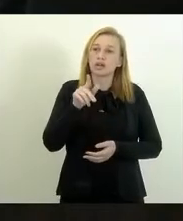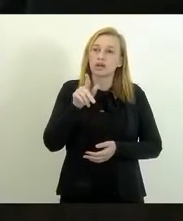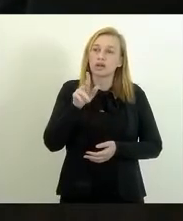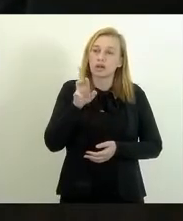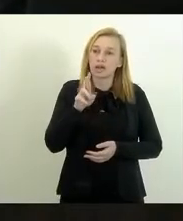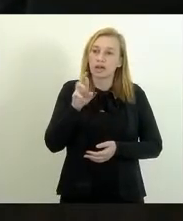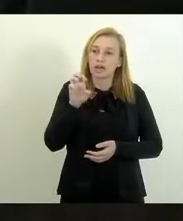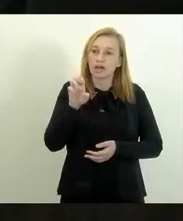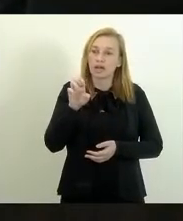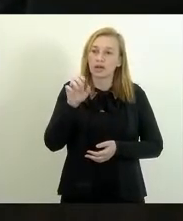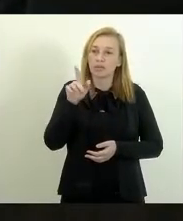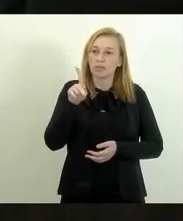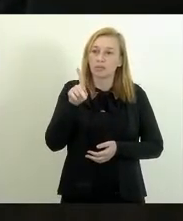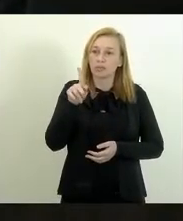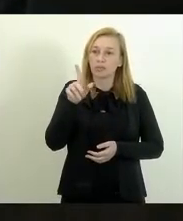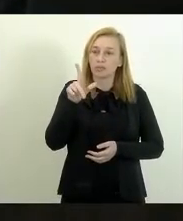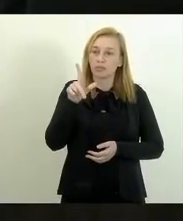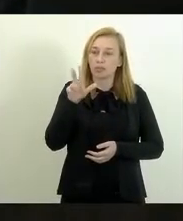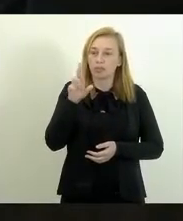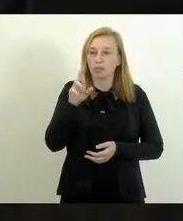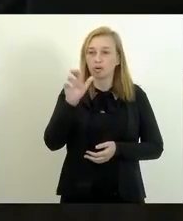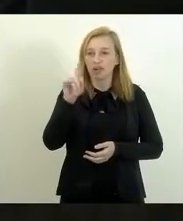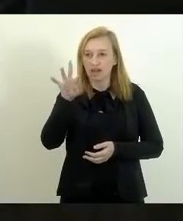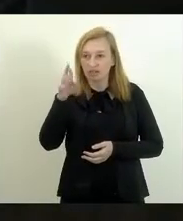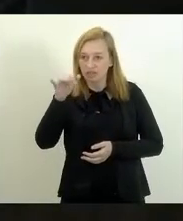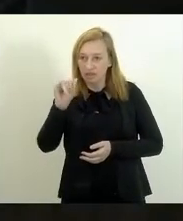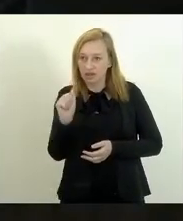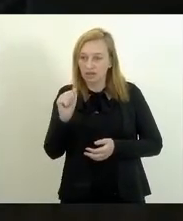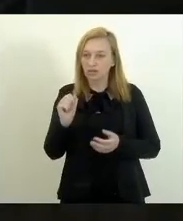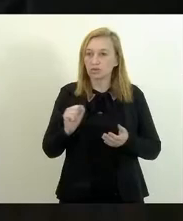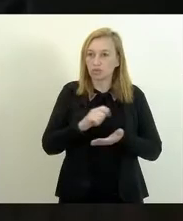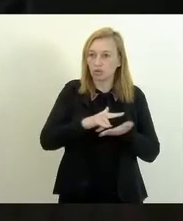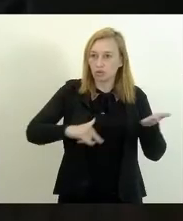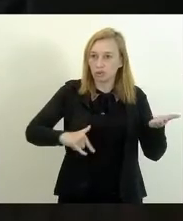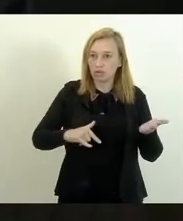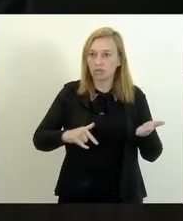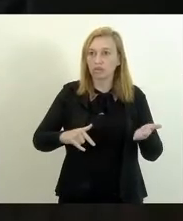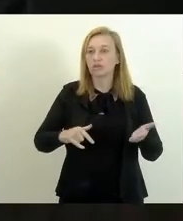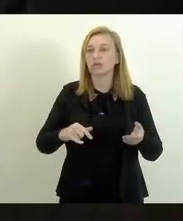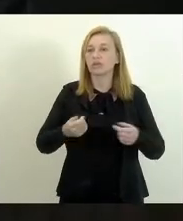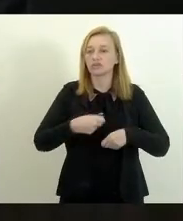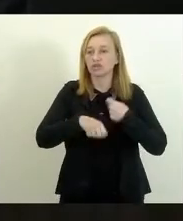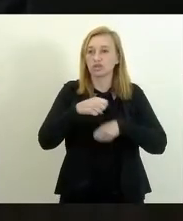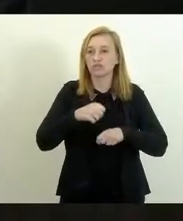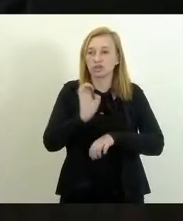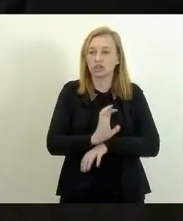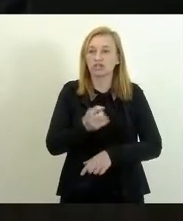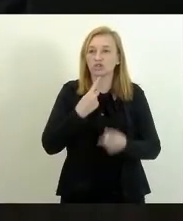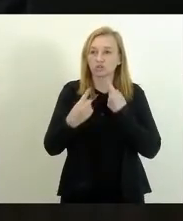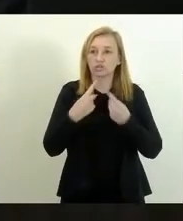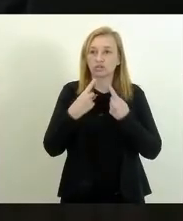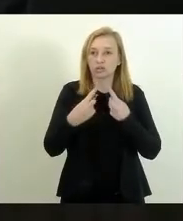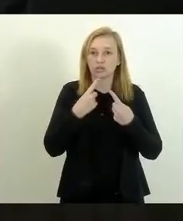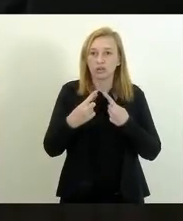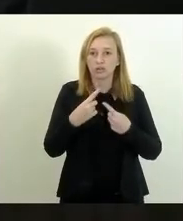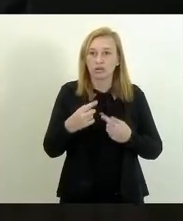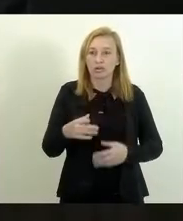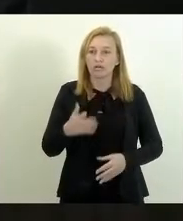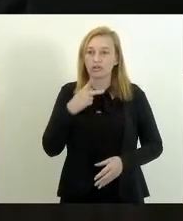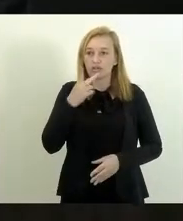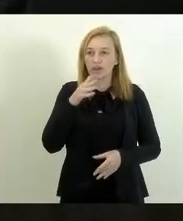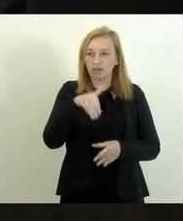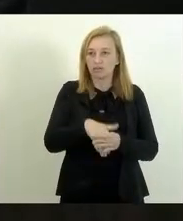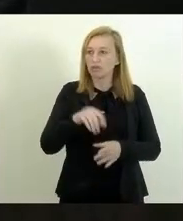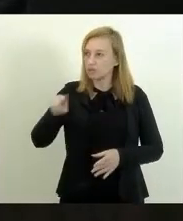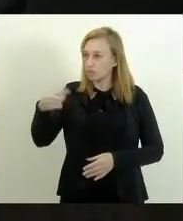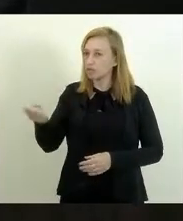reprográficas de documentos no processo administrativo no âmbito da administração pública estadual. Em discussão. Para fazer uma declaração de voto